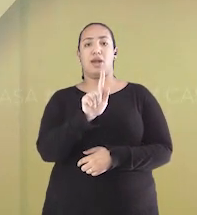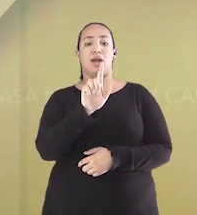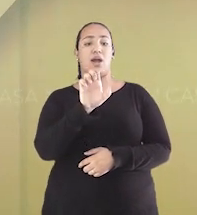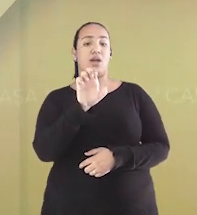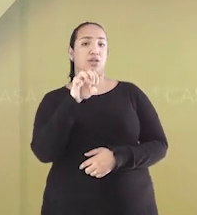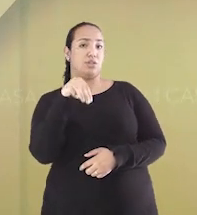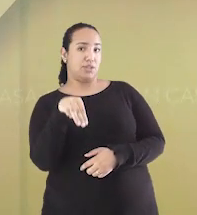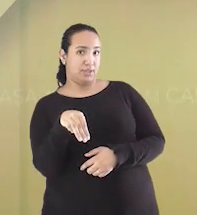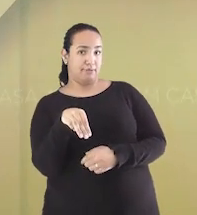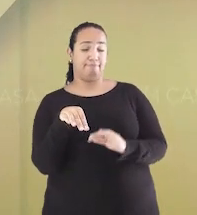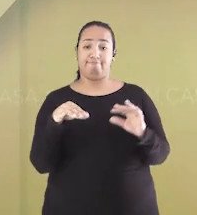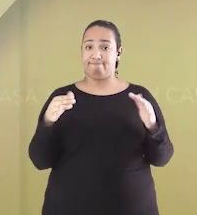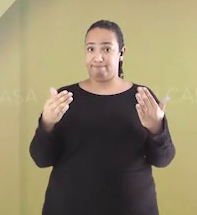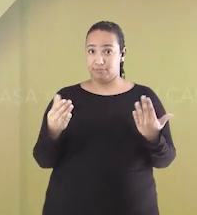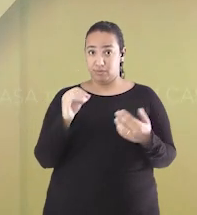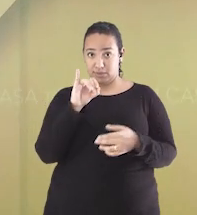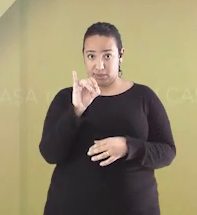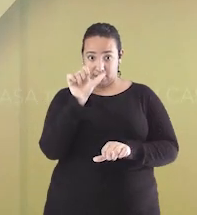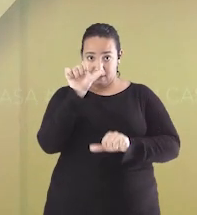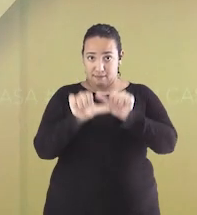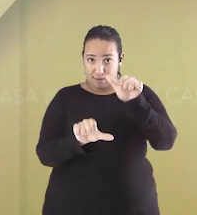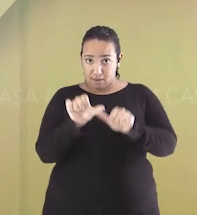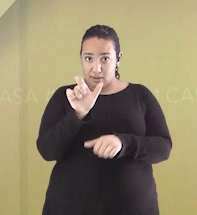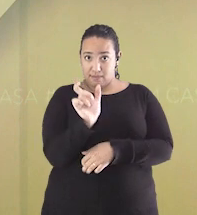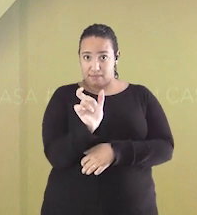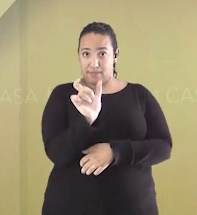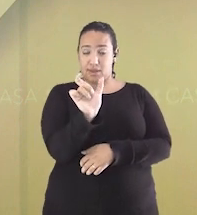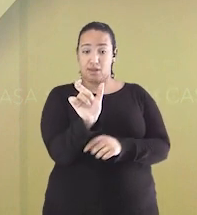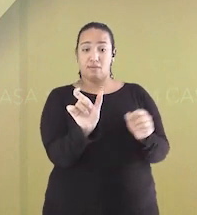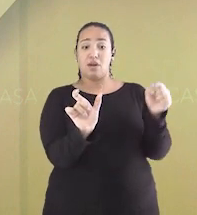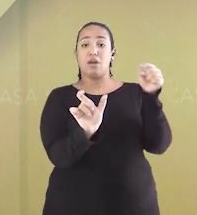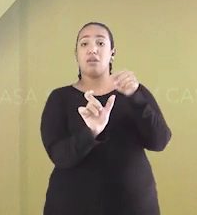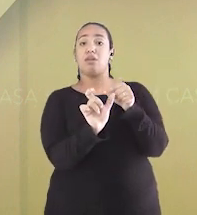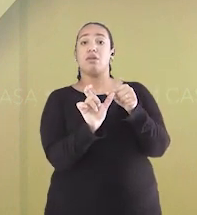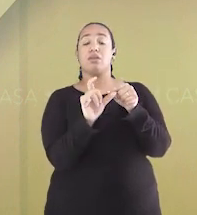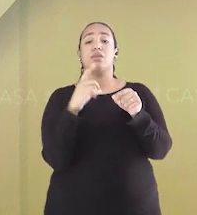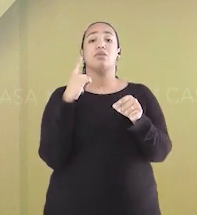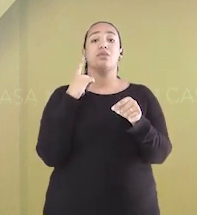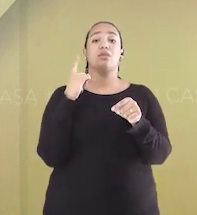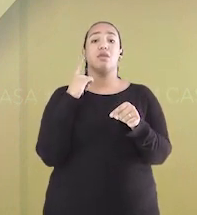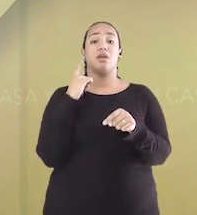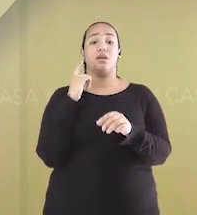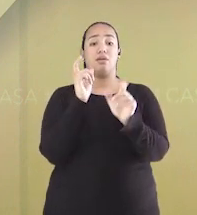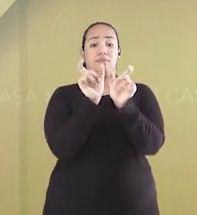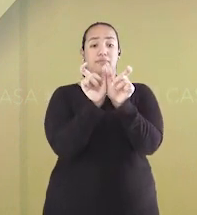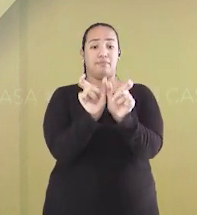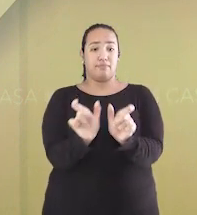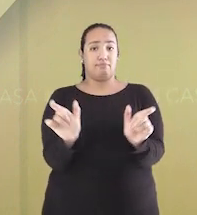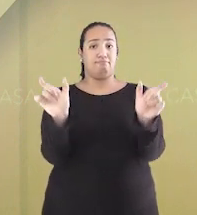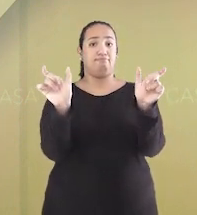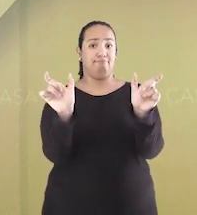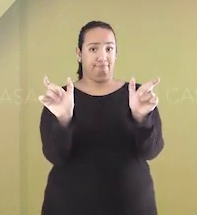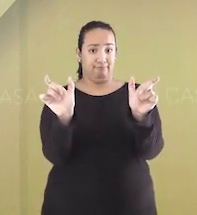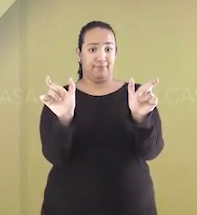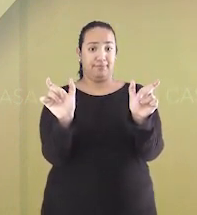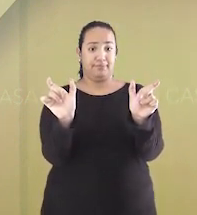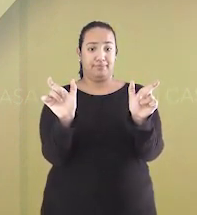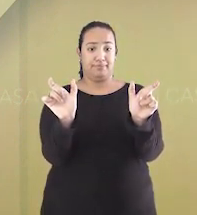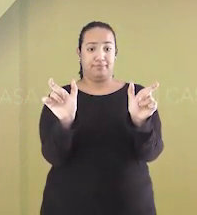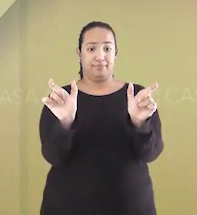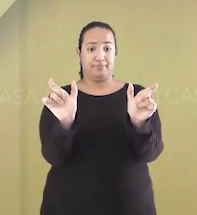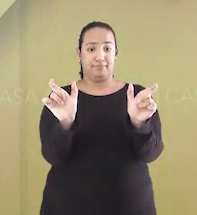nós observarmos a palavra porcentagem, dentro dela nós podemos destacar duas outras palavras.